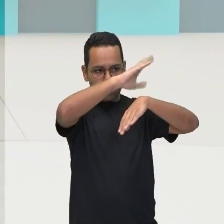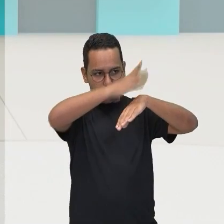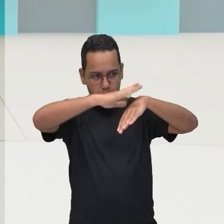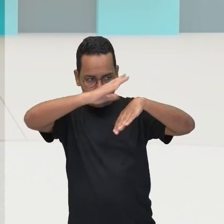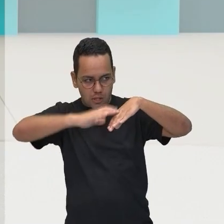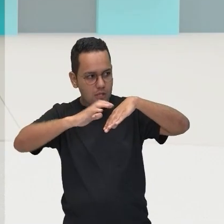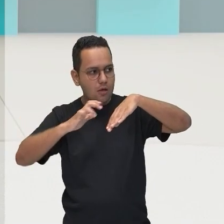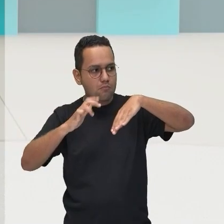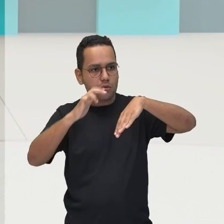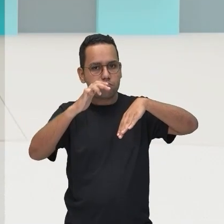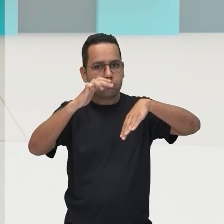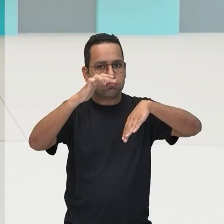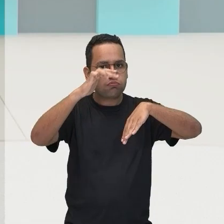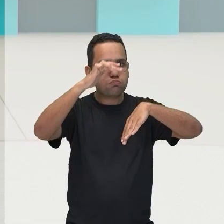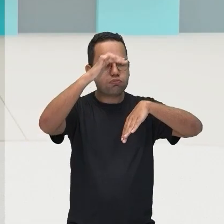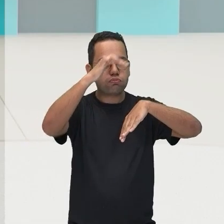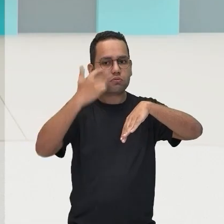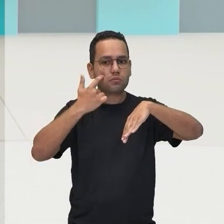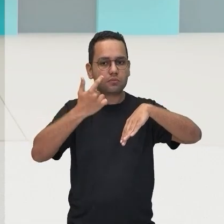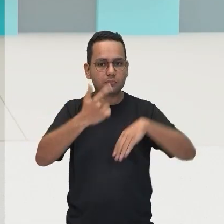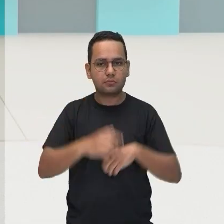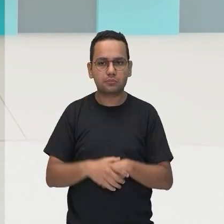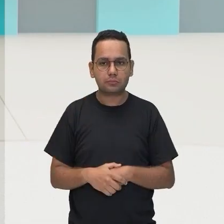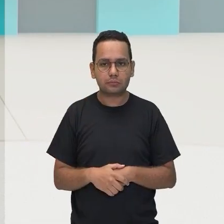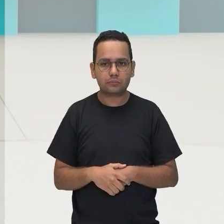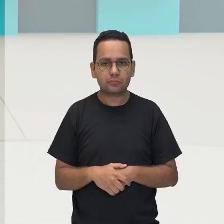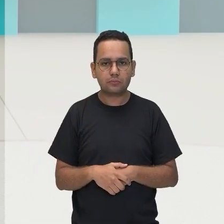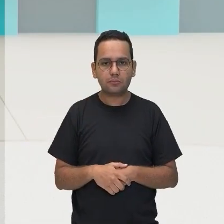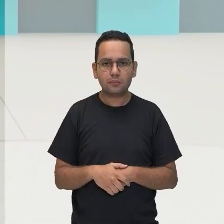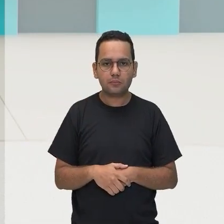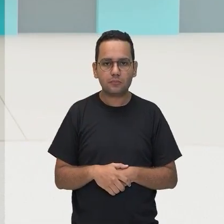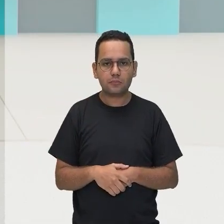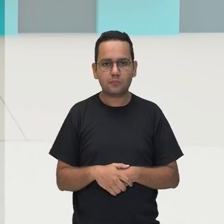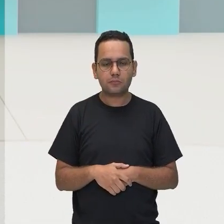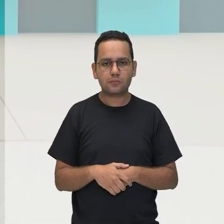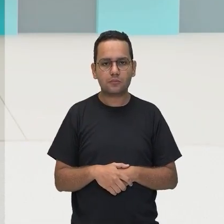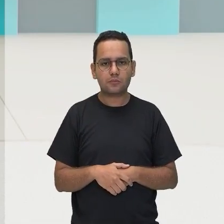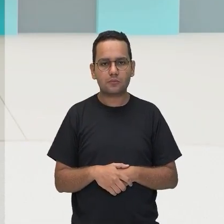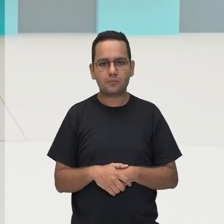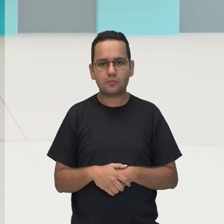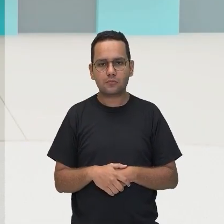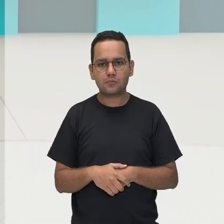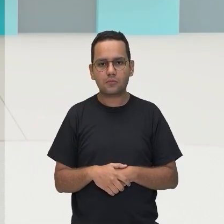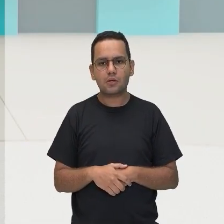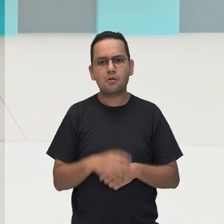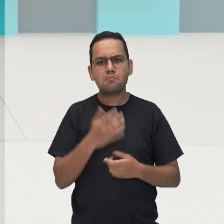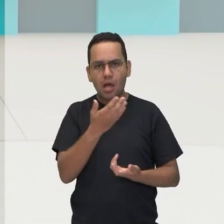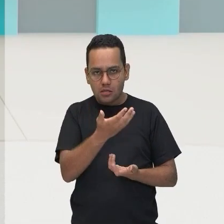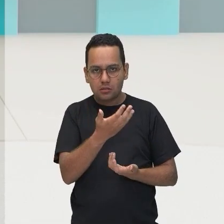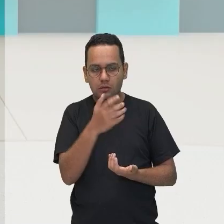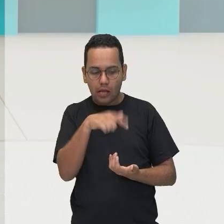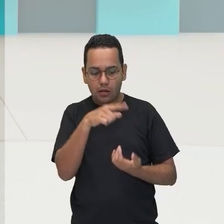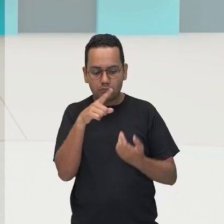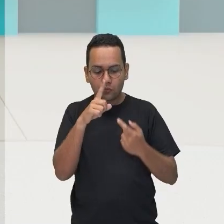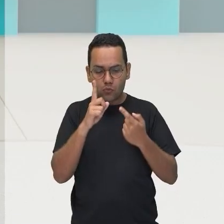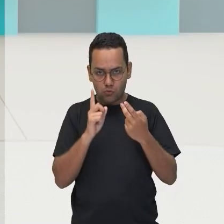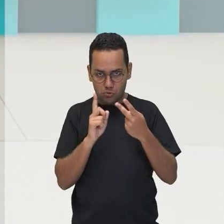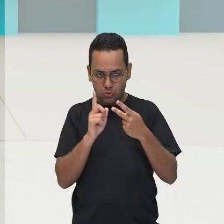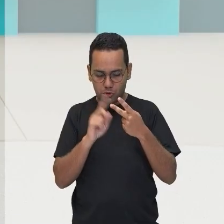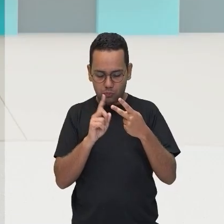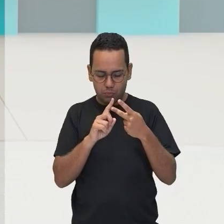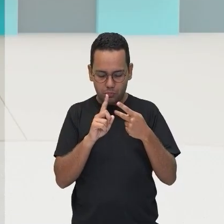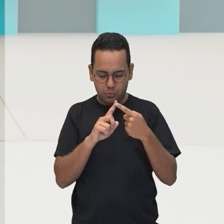subir, né, de escalar essas paredes rochosas. E a escalada livre, como vocês estão vendo aí,